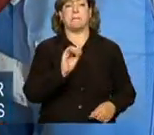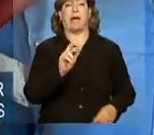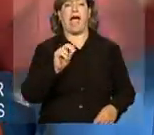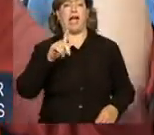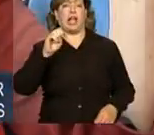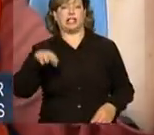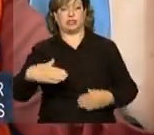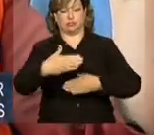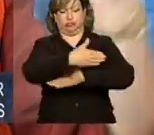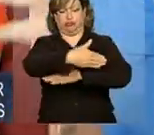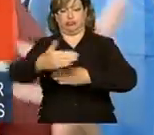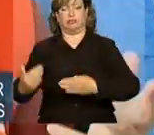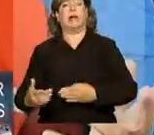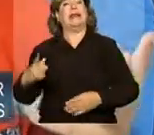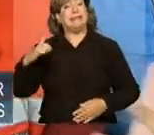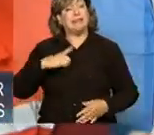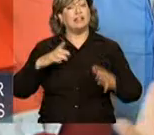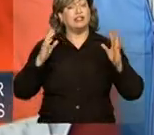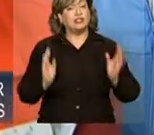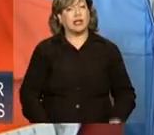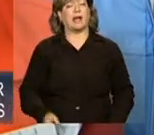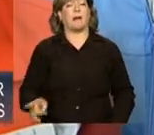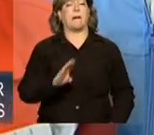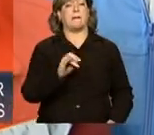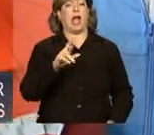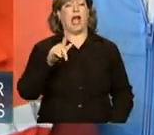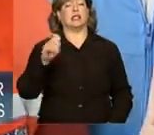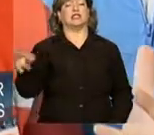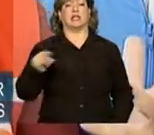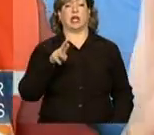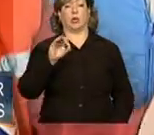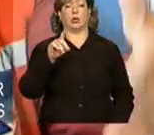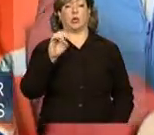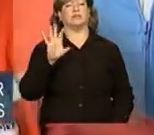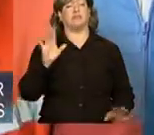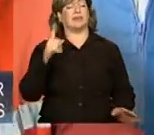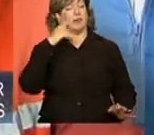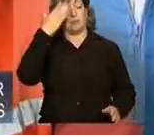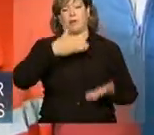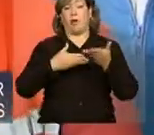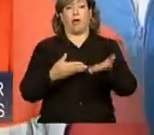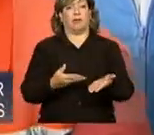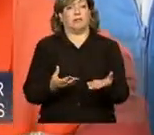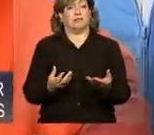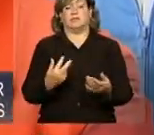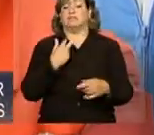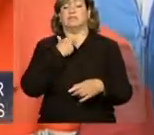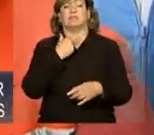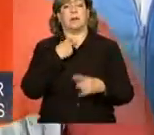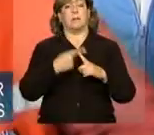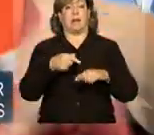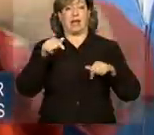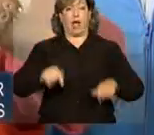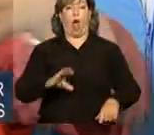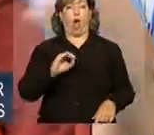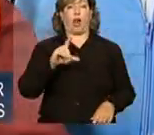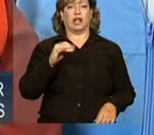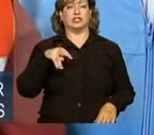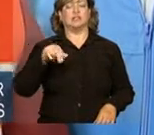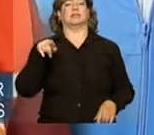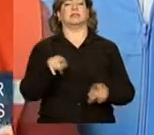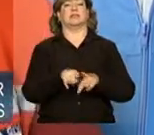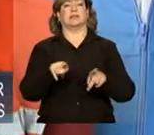barragens no Rio Doce. Agora, está provado que não são suficientes. Essa quantidade de água que tem aqui em Colatina, em